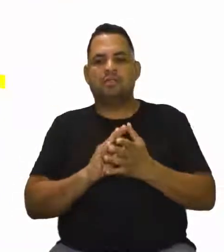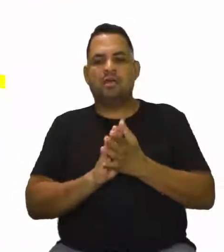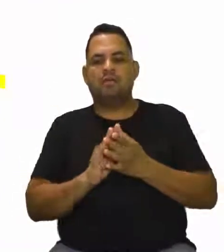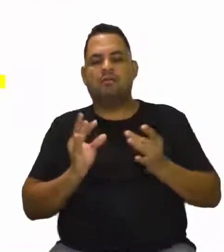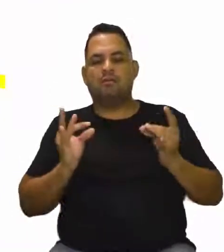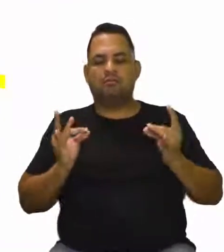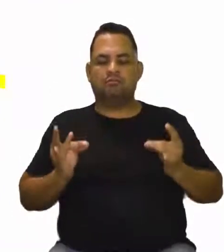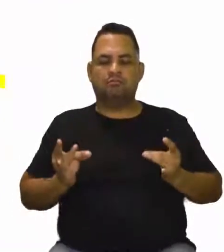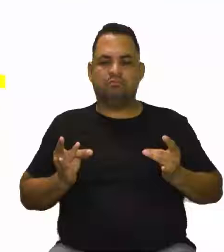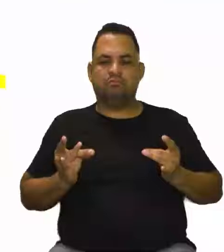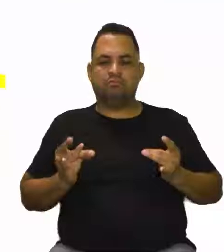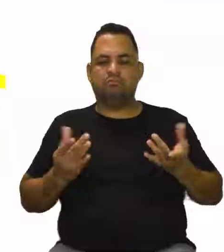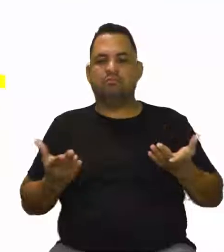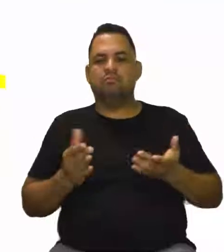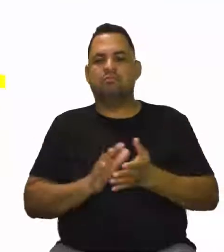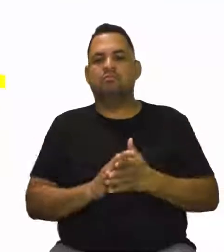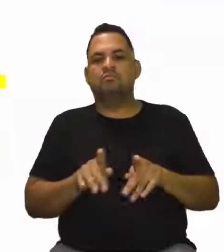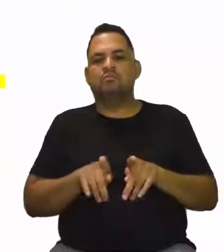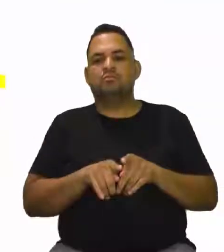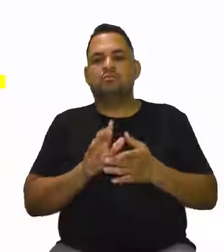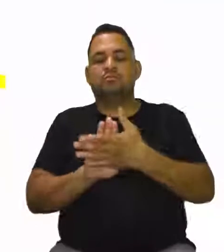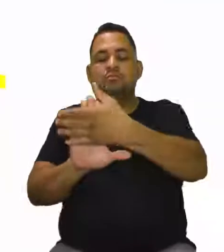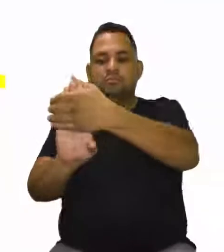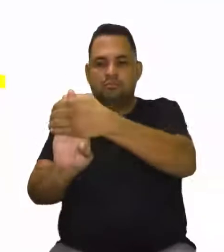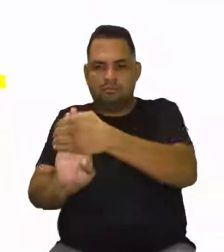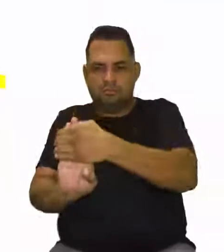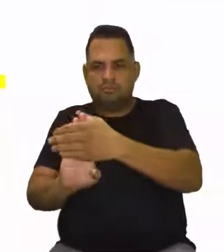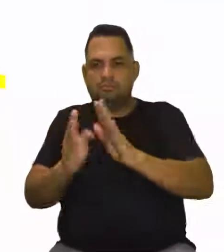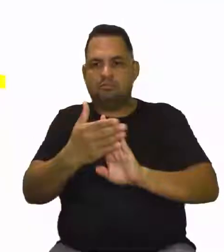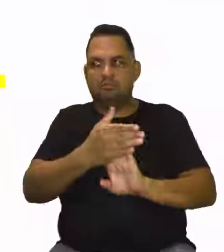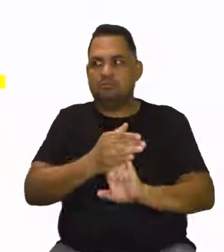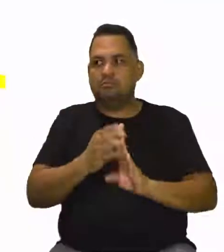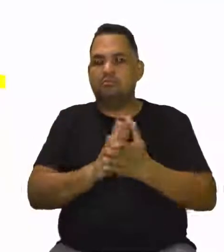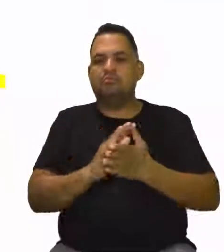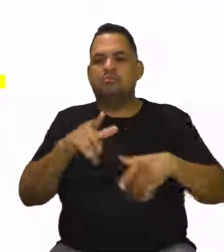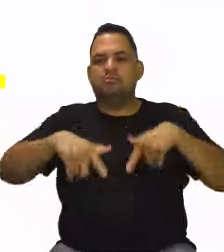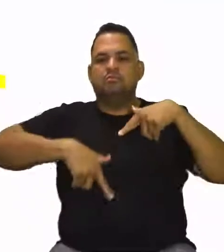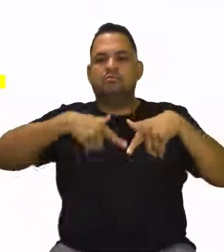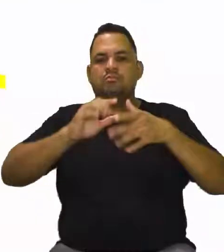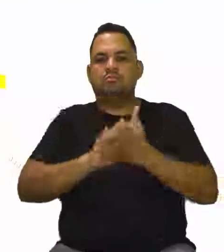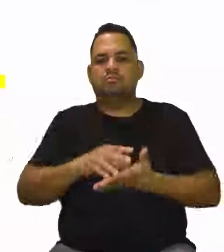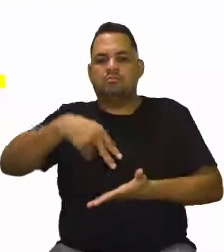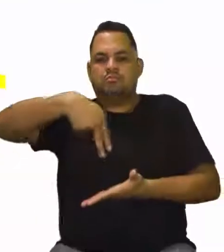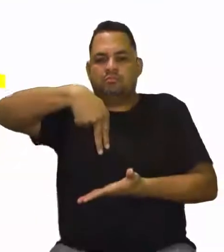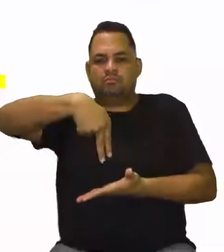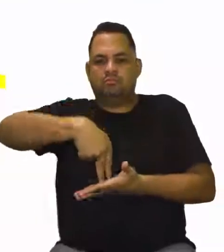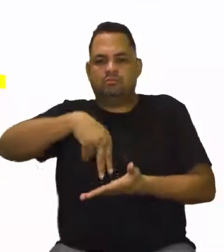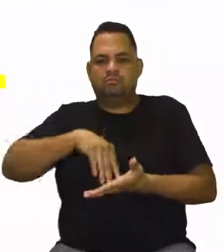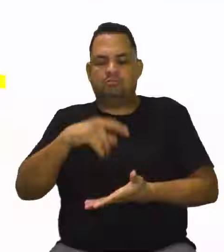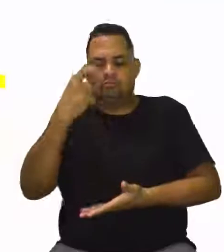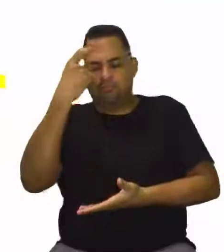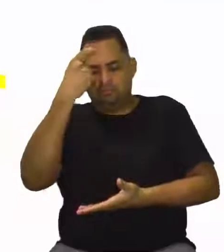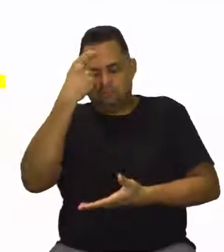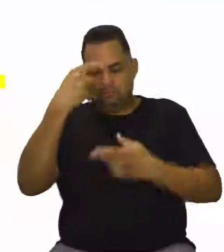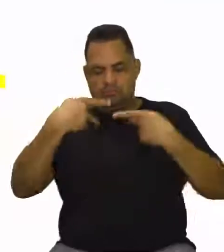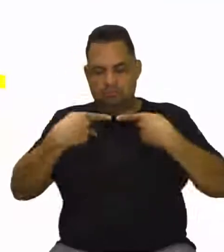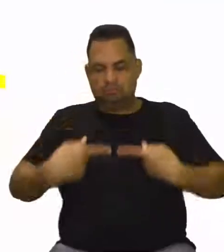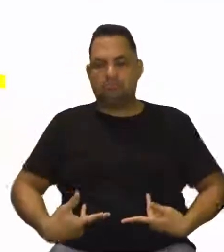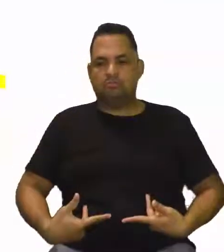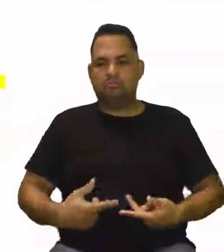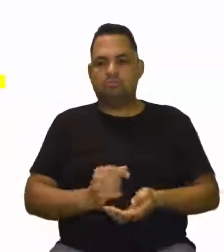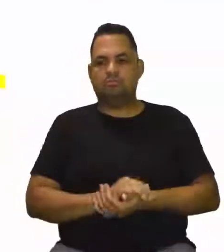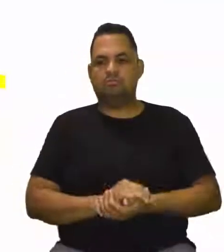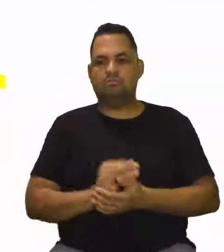yoga, exercícios de yoga, alongamento, onde eu trabalho a postura e a consciência